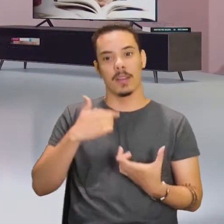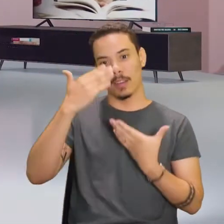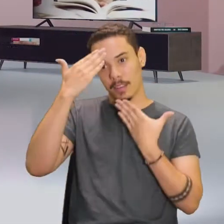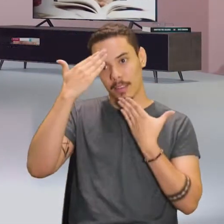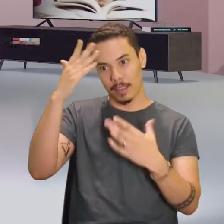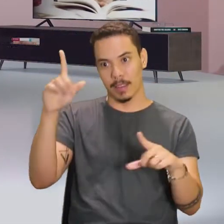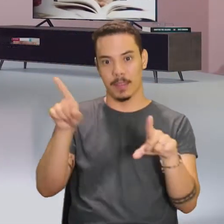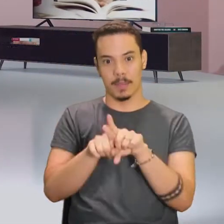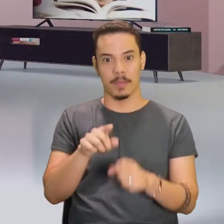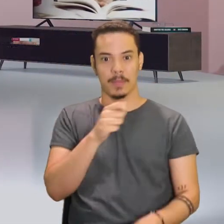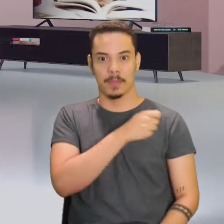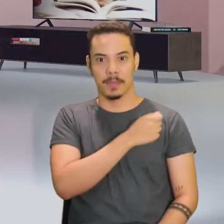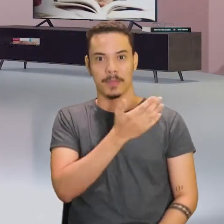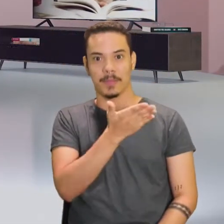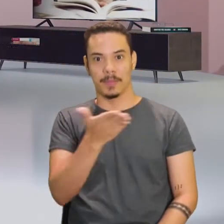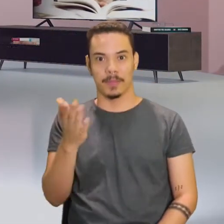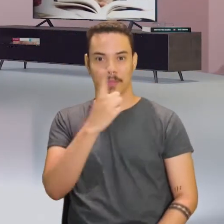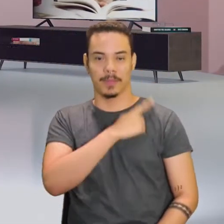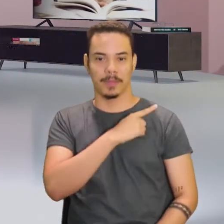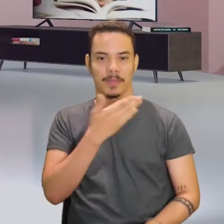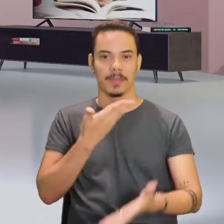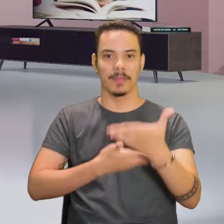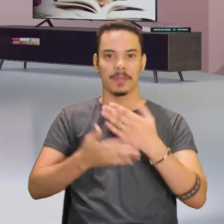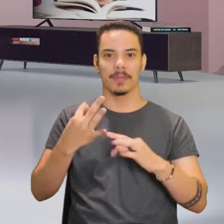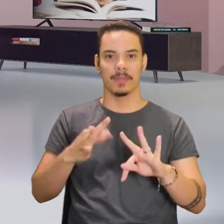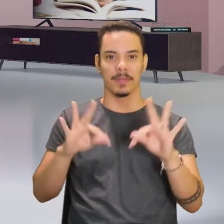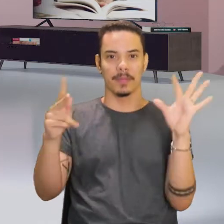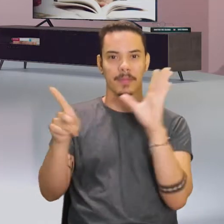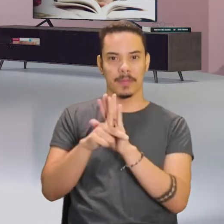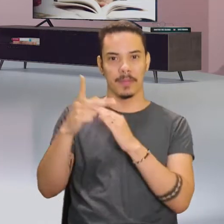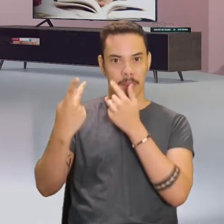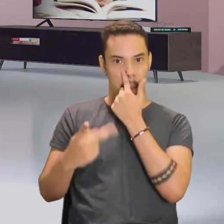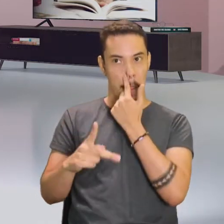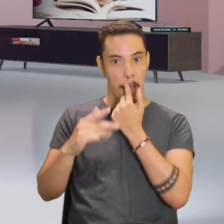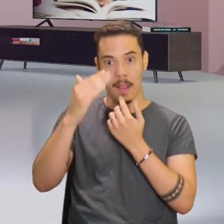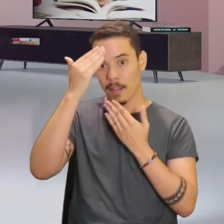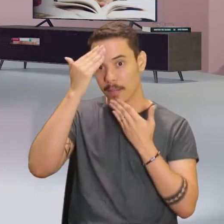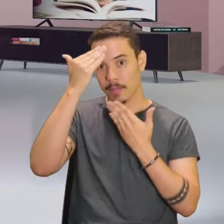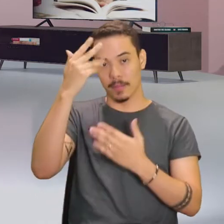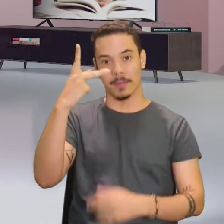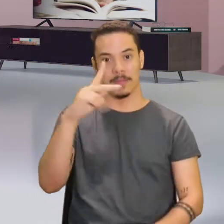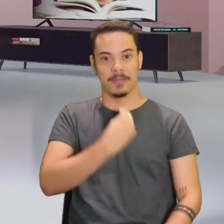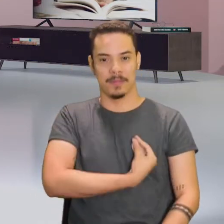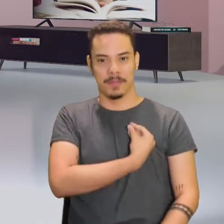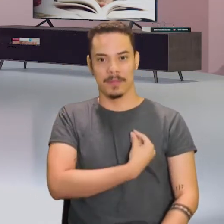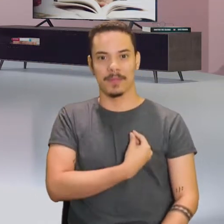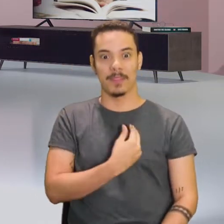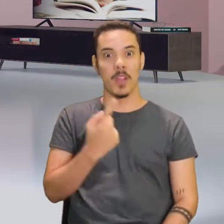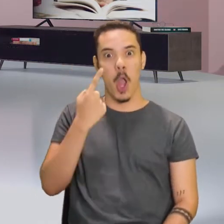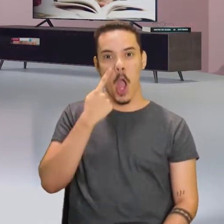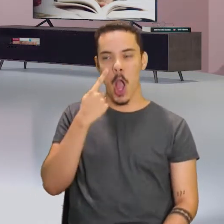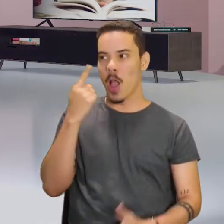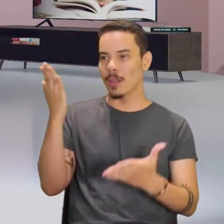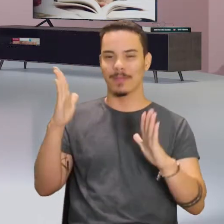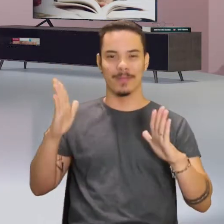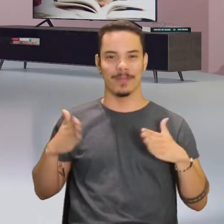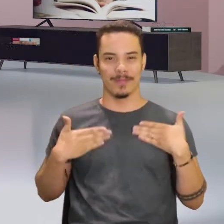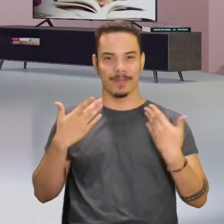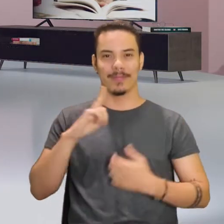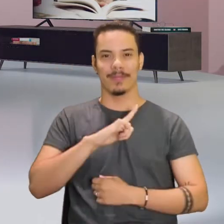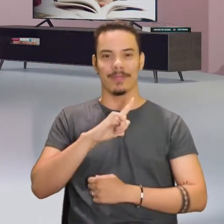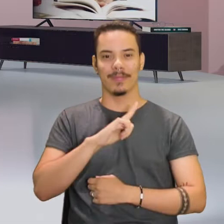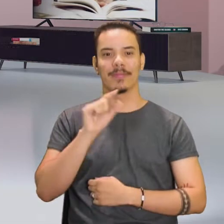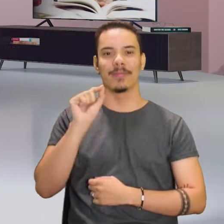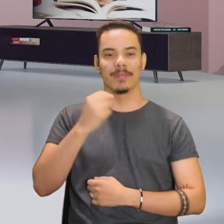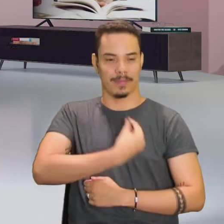nossos estudantes, primeiro ano de mediação do Estado de Rondônia, agradecem aqui a sua presença. Olha só a surpresa, né? Temos aqui